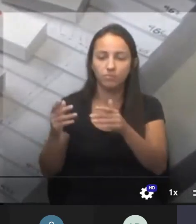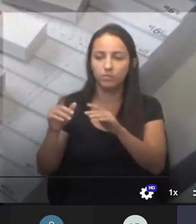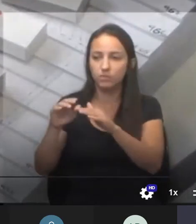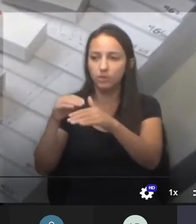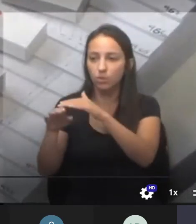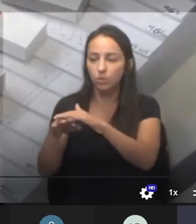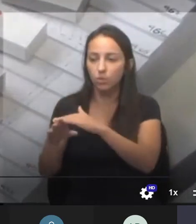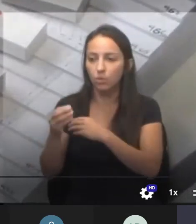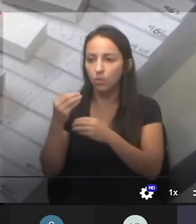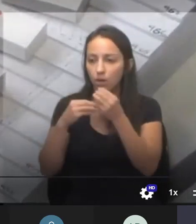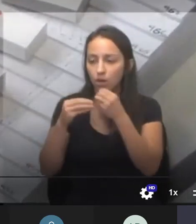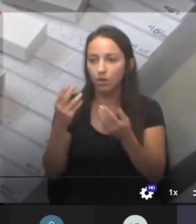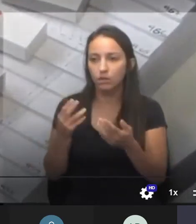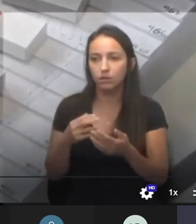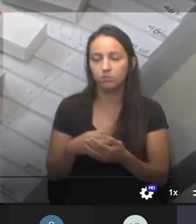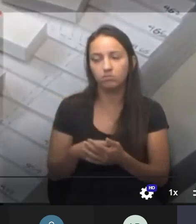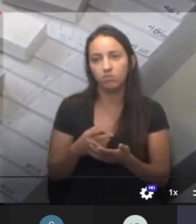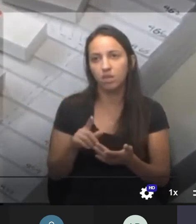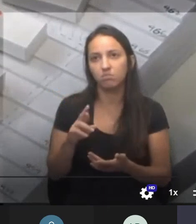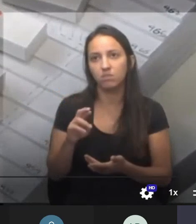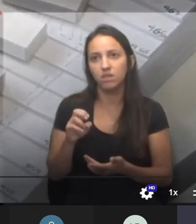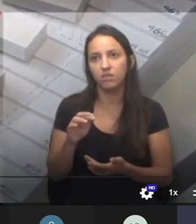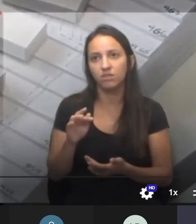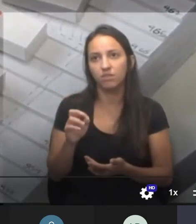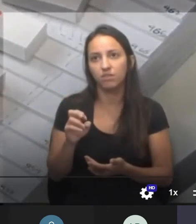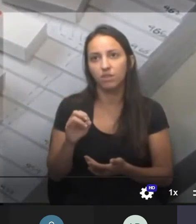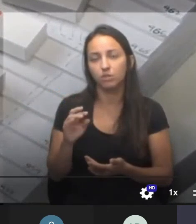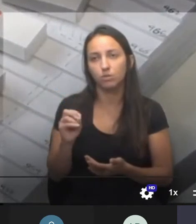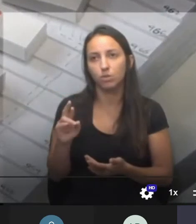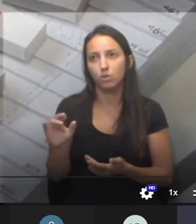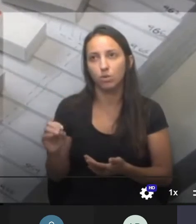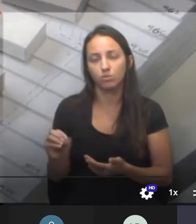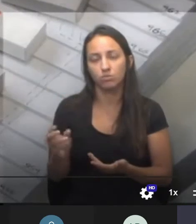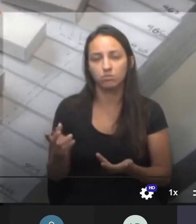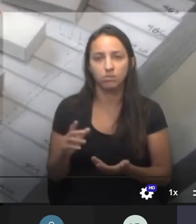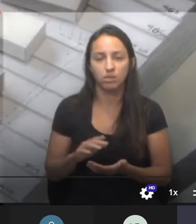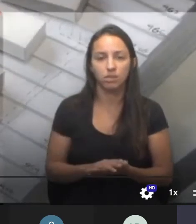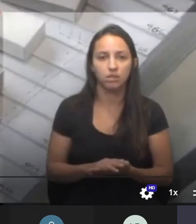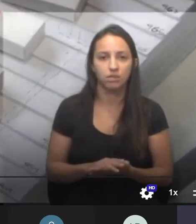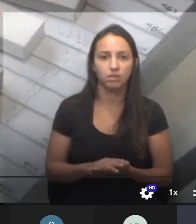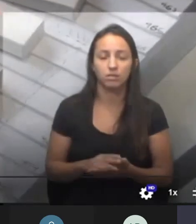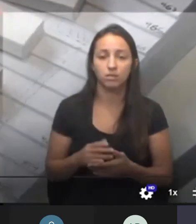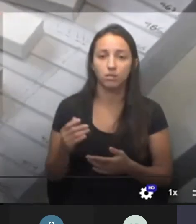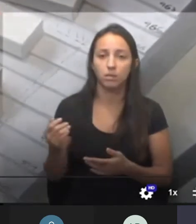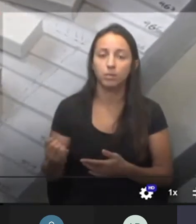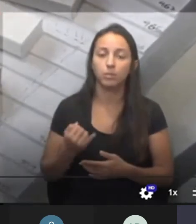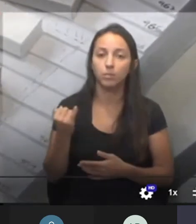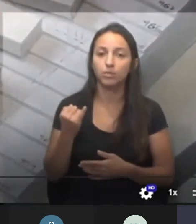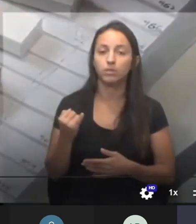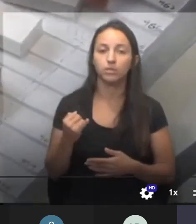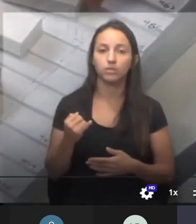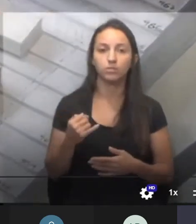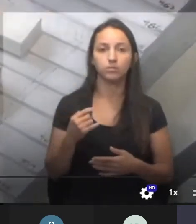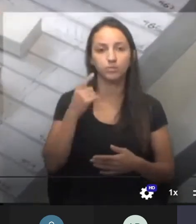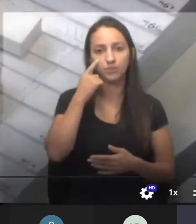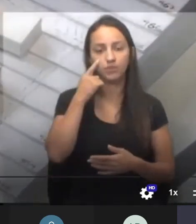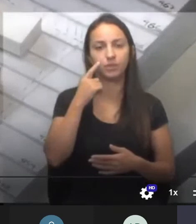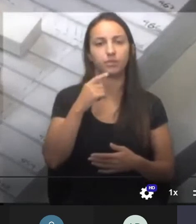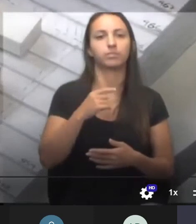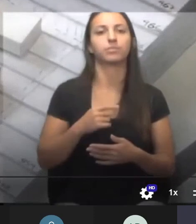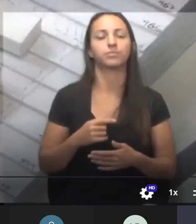despensa, refeitório, ou melhor, o refeitório, digamos que está no pátio, né? Então, é muito importante